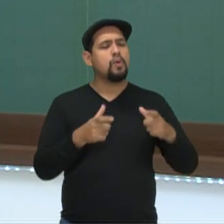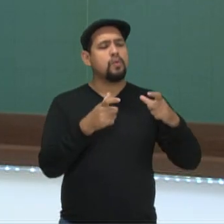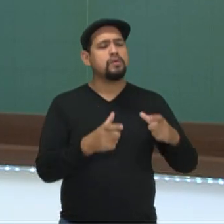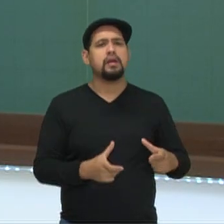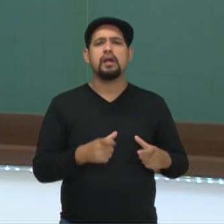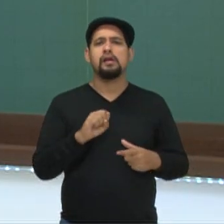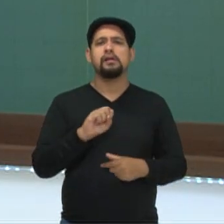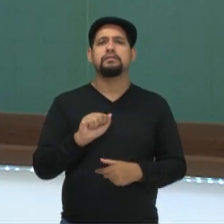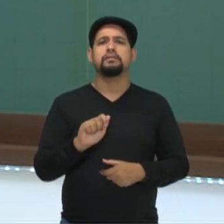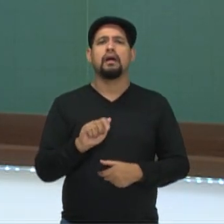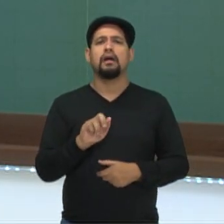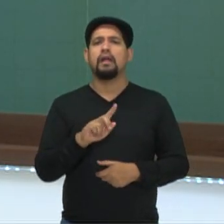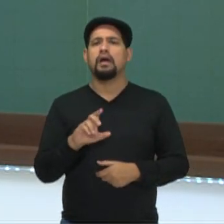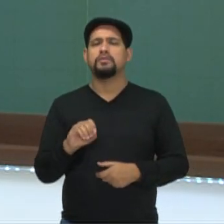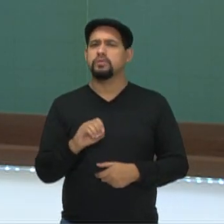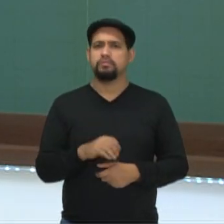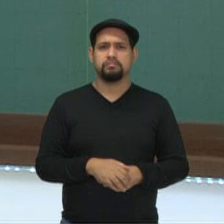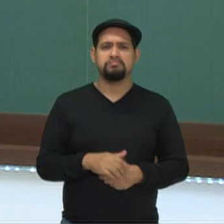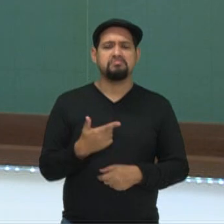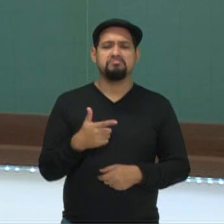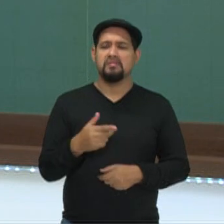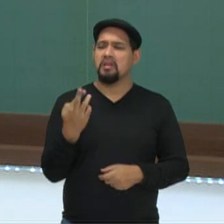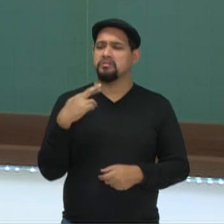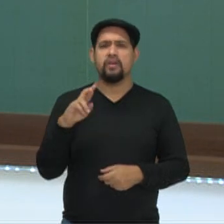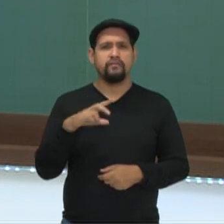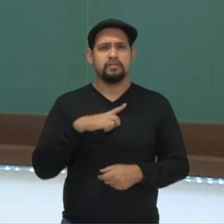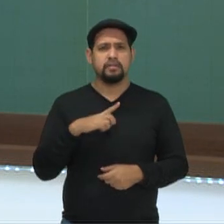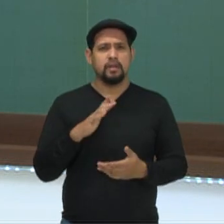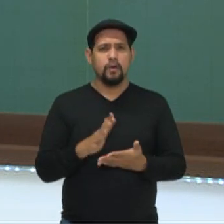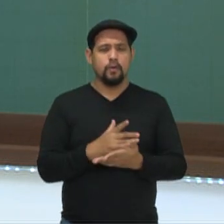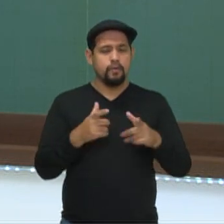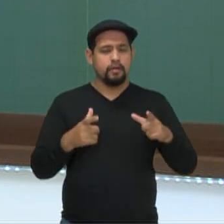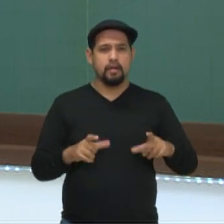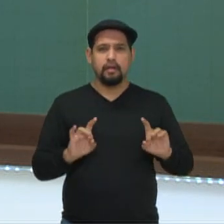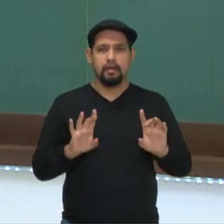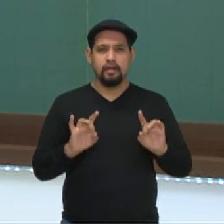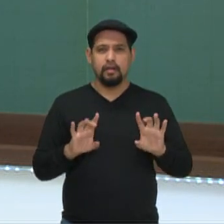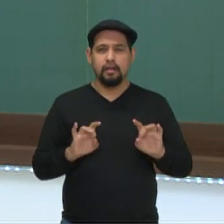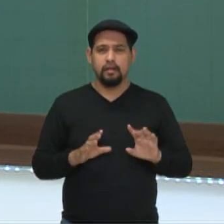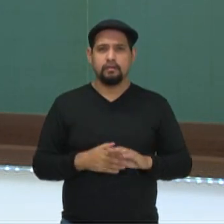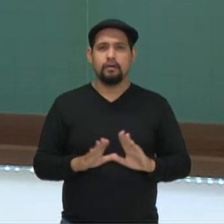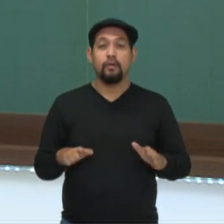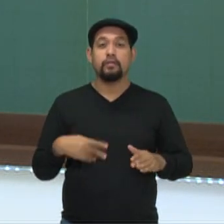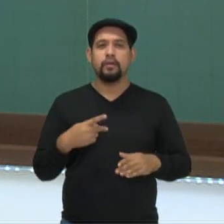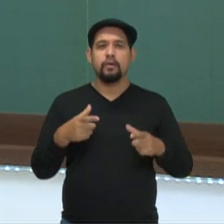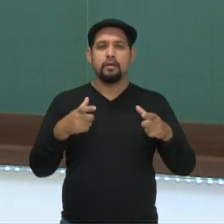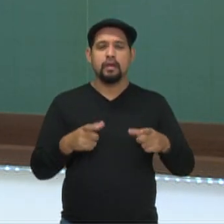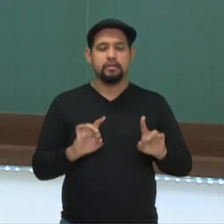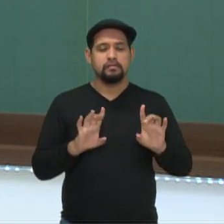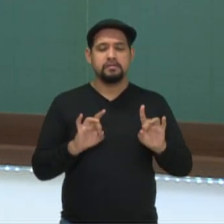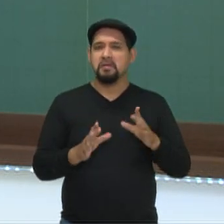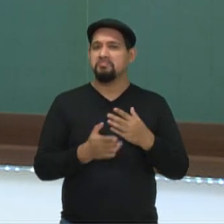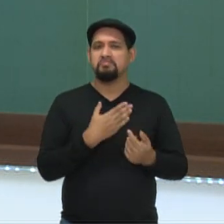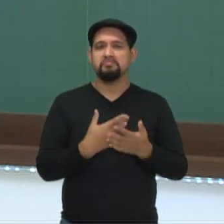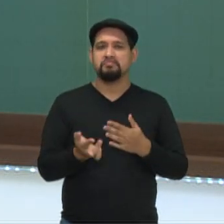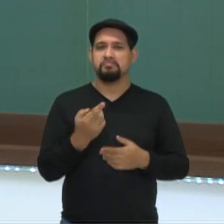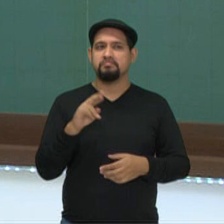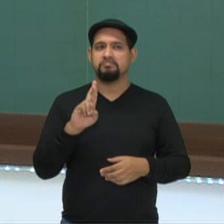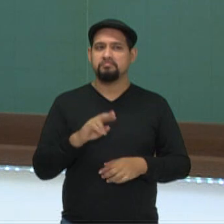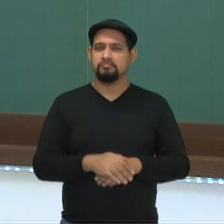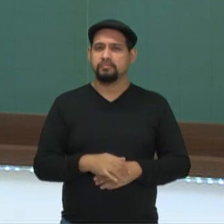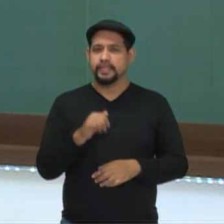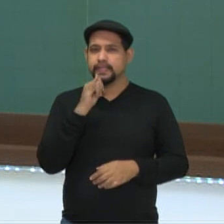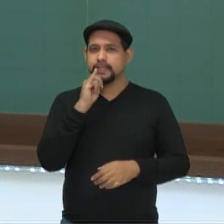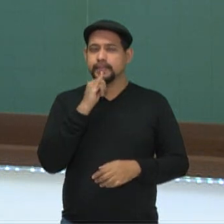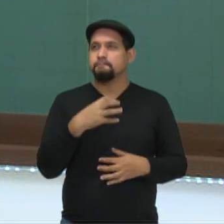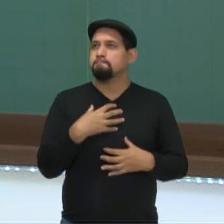sagrados para quem não tem religião? Você tem algum lugar especial? Seu lugar especial, independente da religião? Aquele que